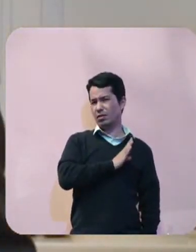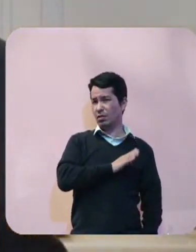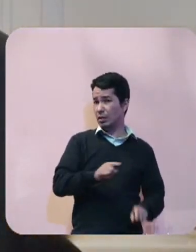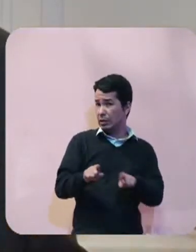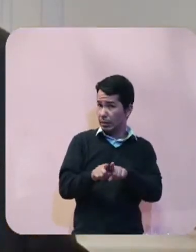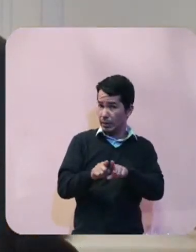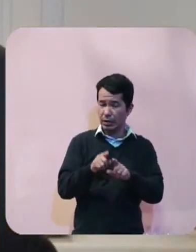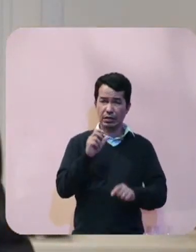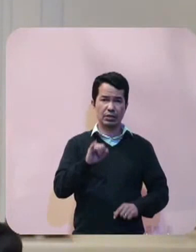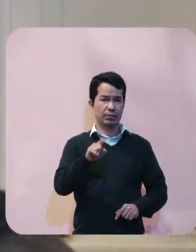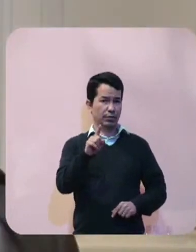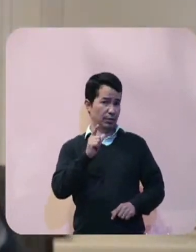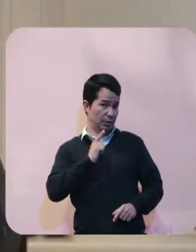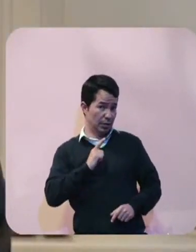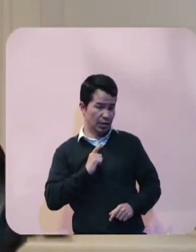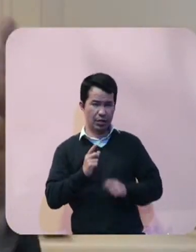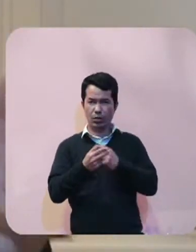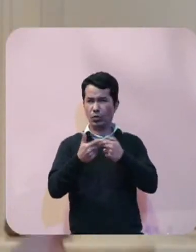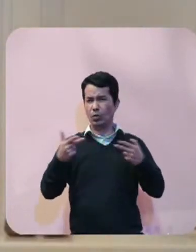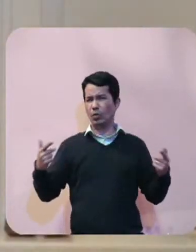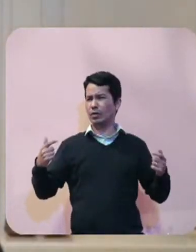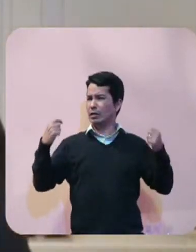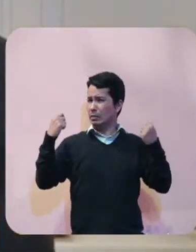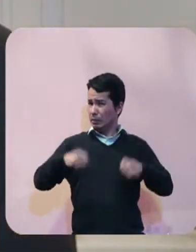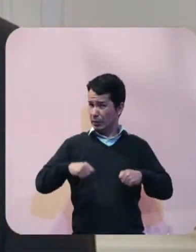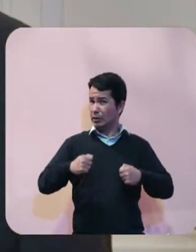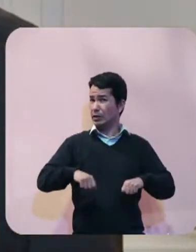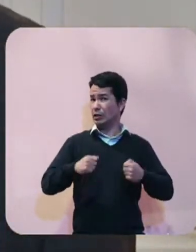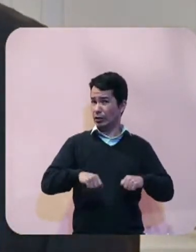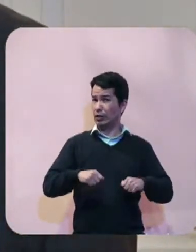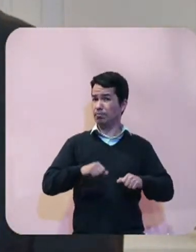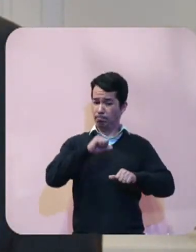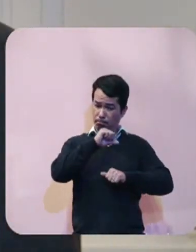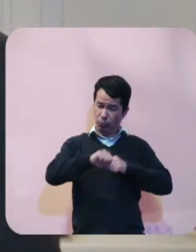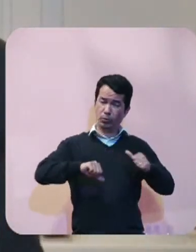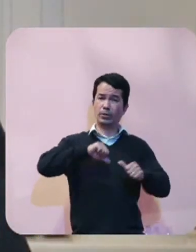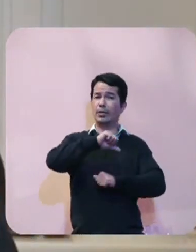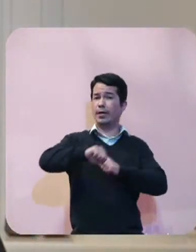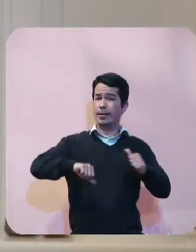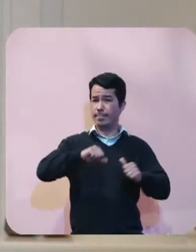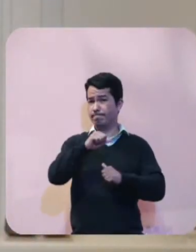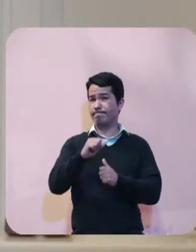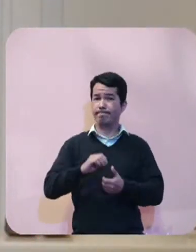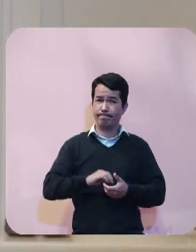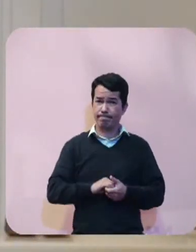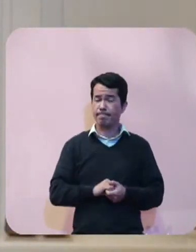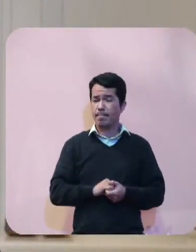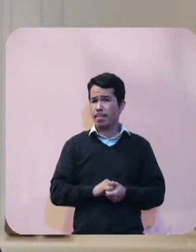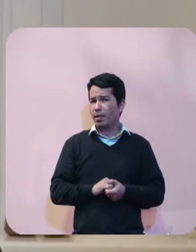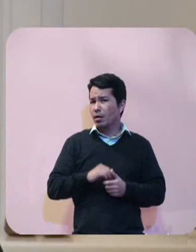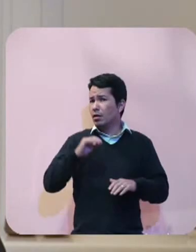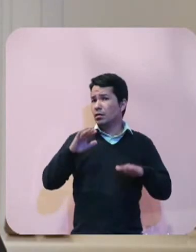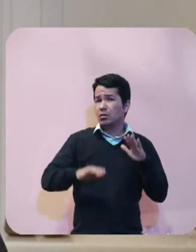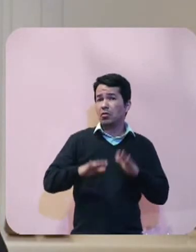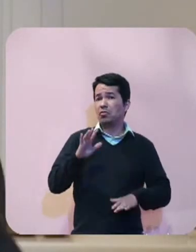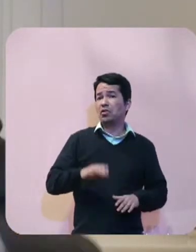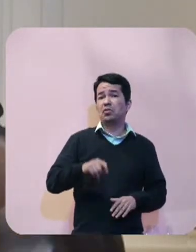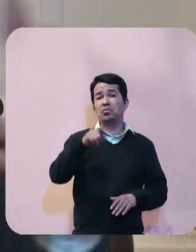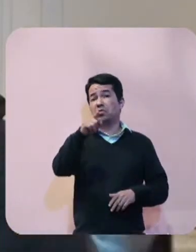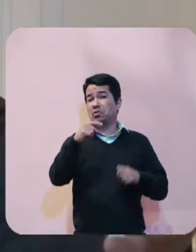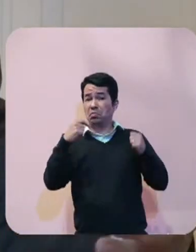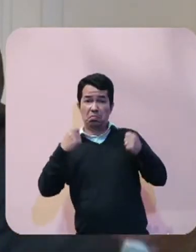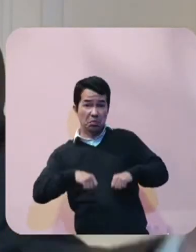tem tantas coisas para restaurar, né, como a gente viu, que talvez precise